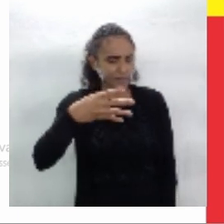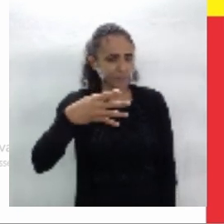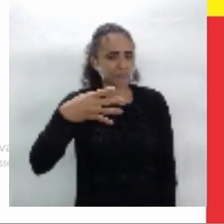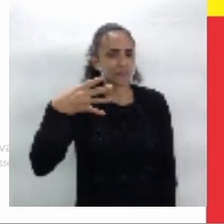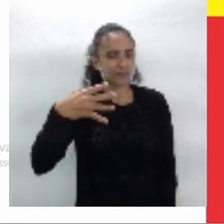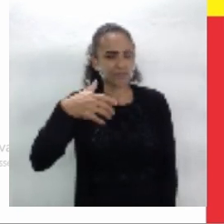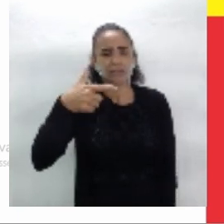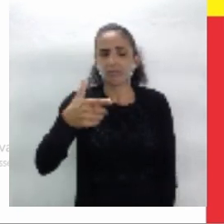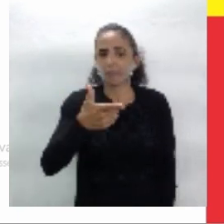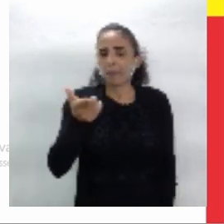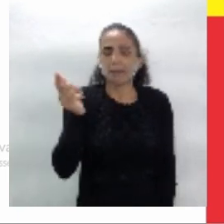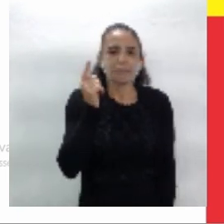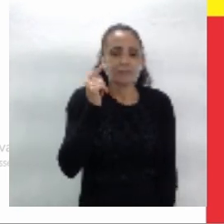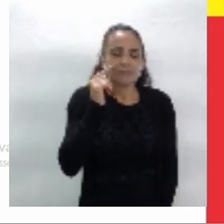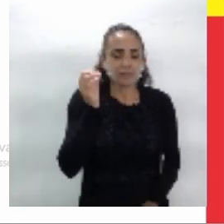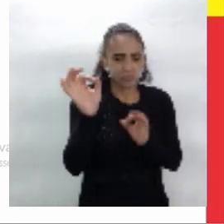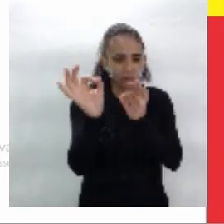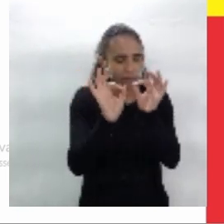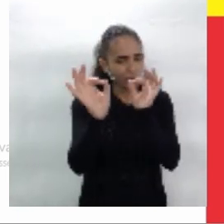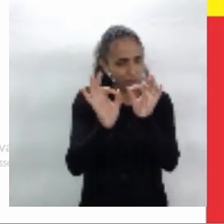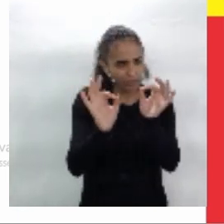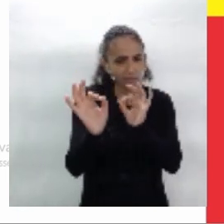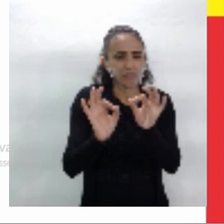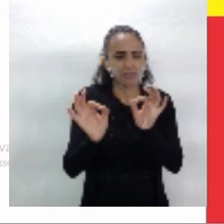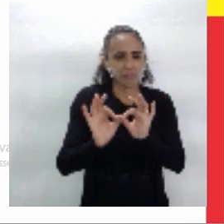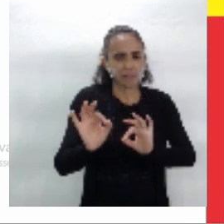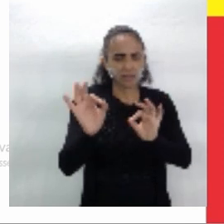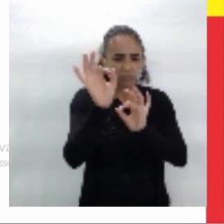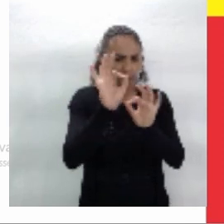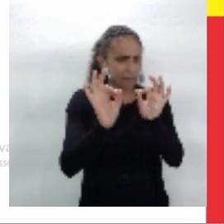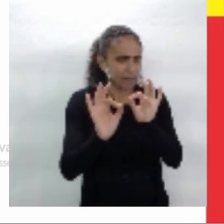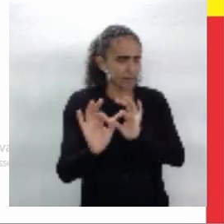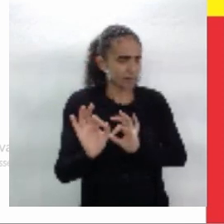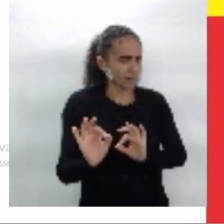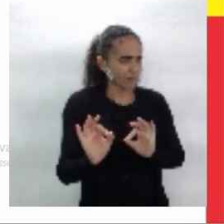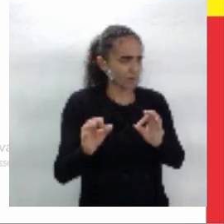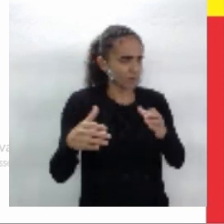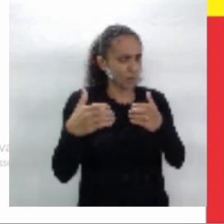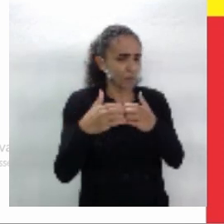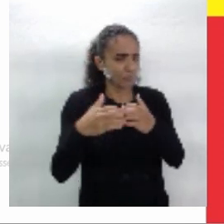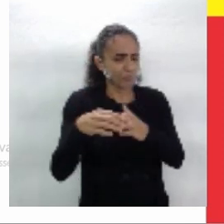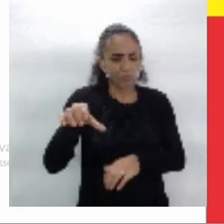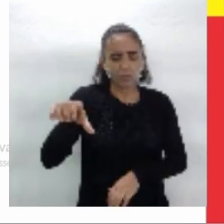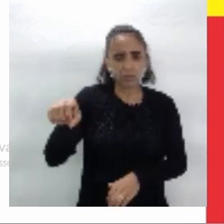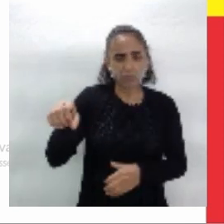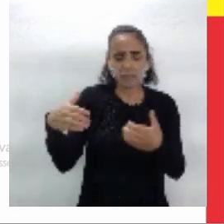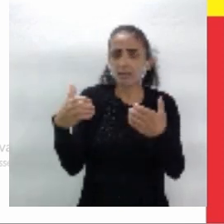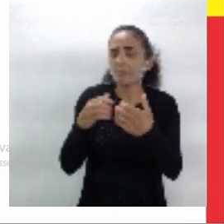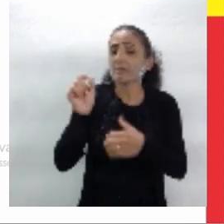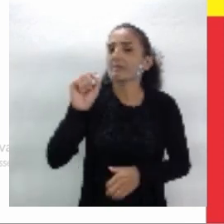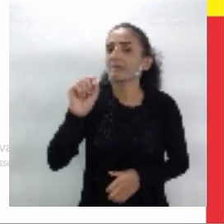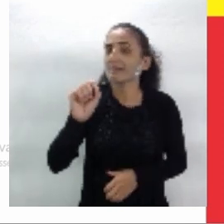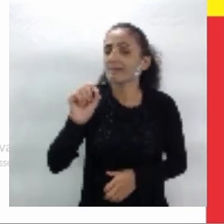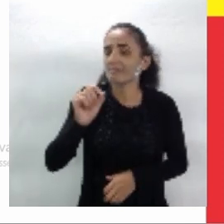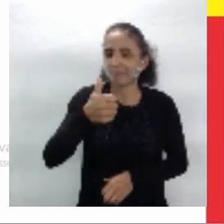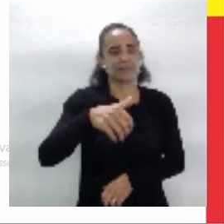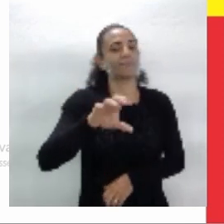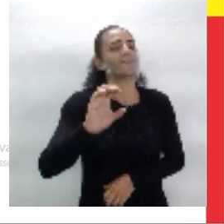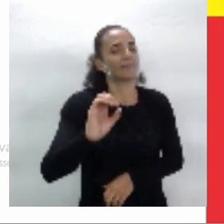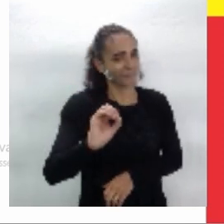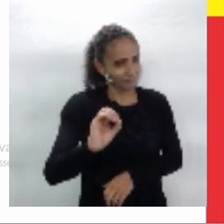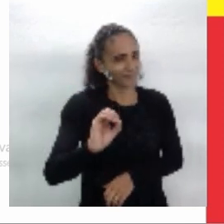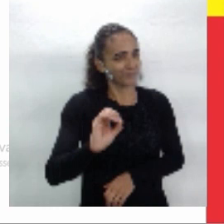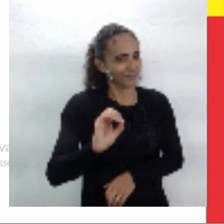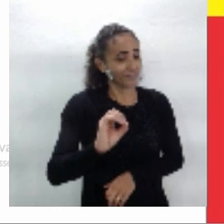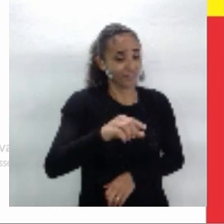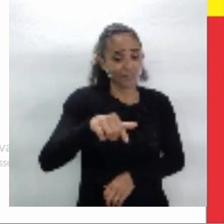31.542. Então, vamos fazer esse arredondamento, né? Vamos estar a aproximação. O 9 é mais perto de quem? Mais perto de 10.